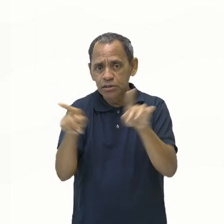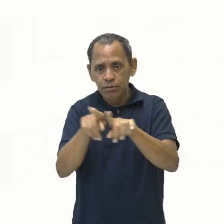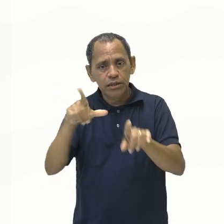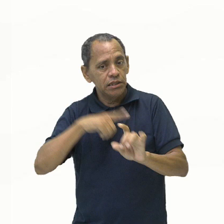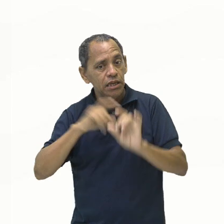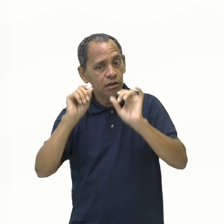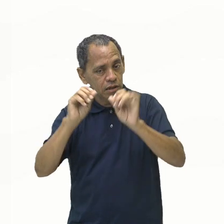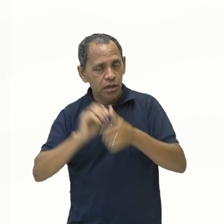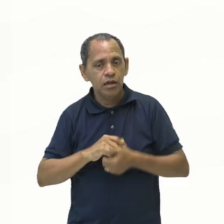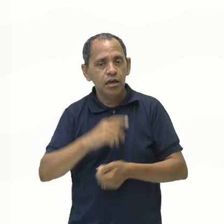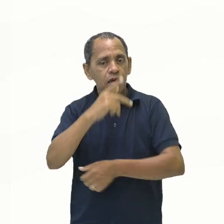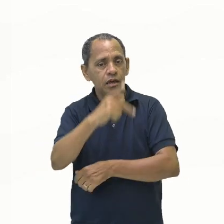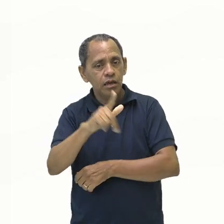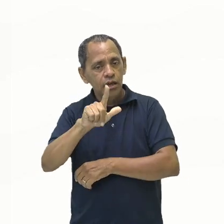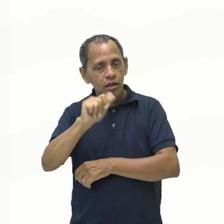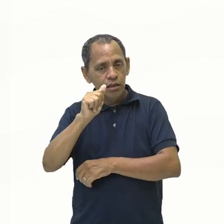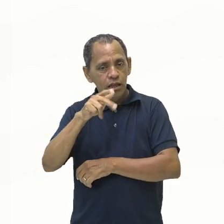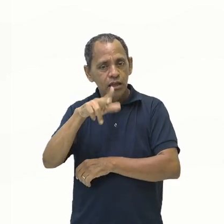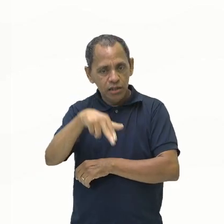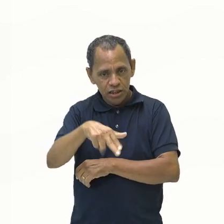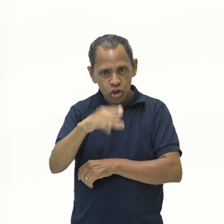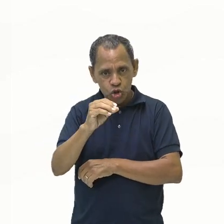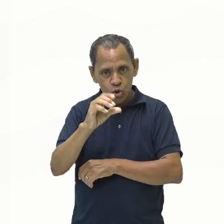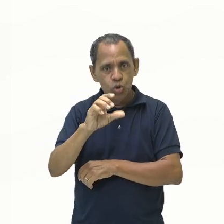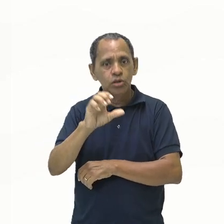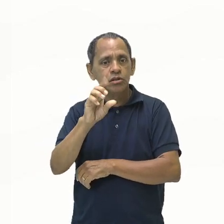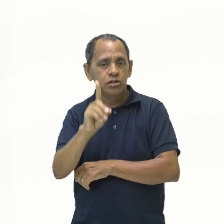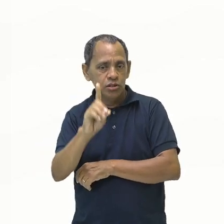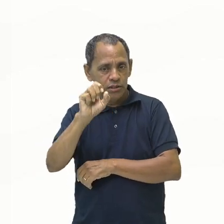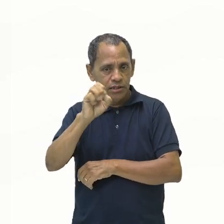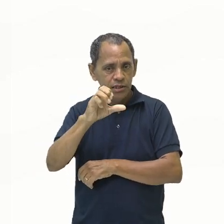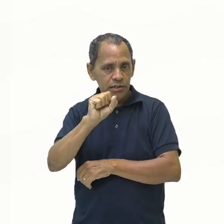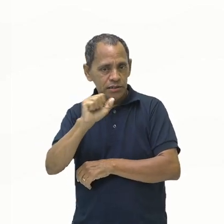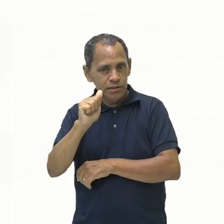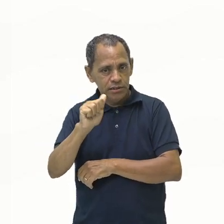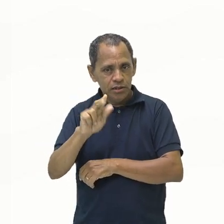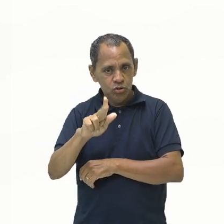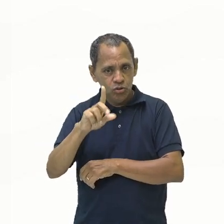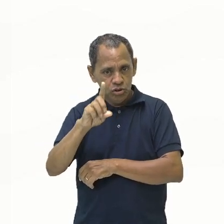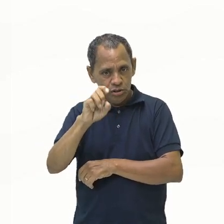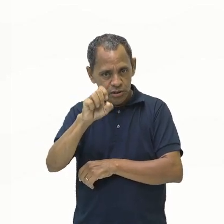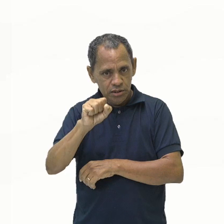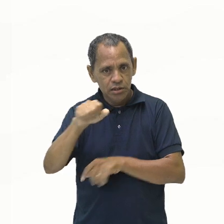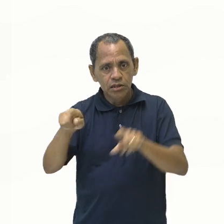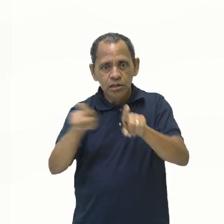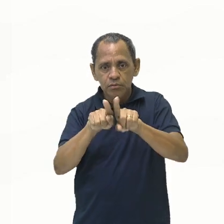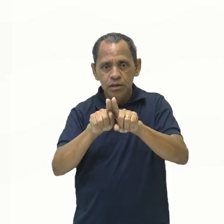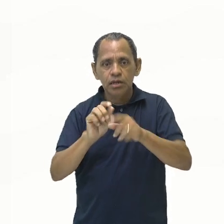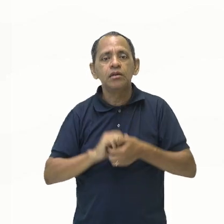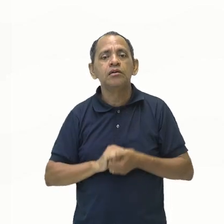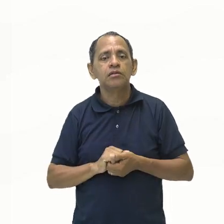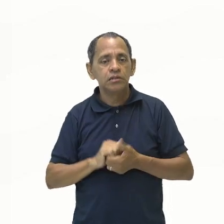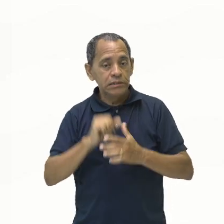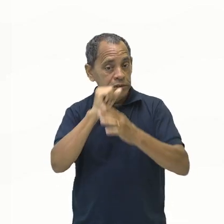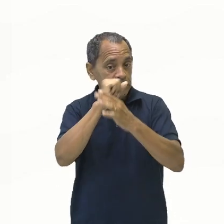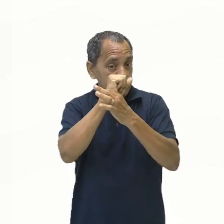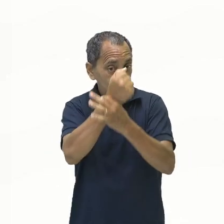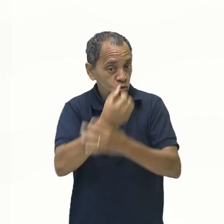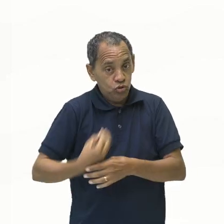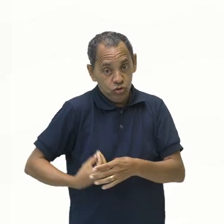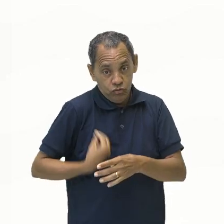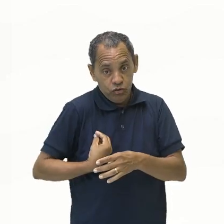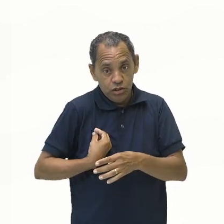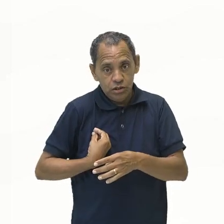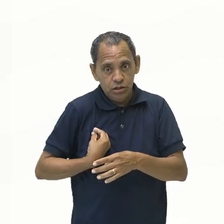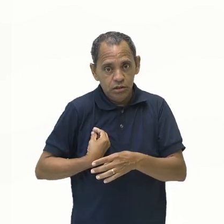esse plano de saúde por conta de suas empresas e também o seguro de vida. Mas nem